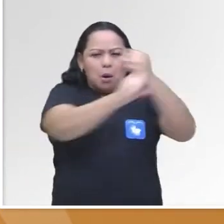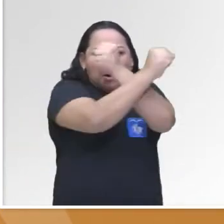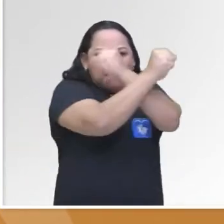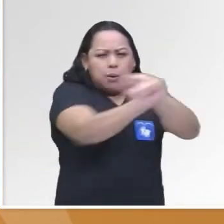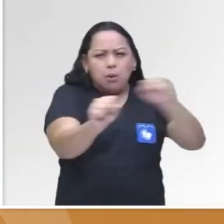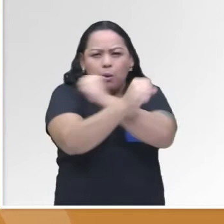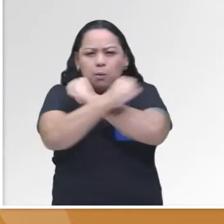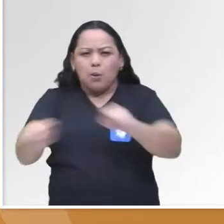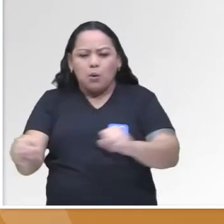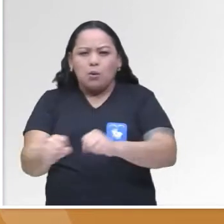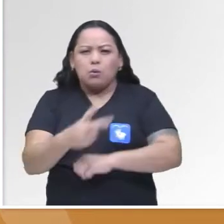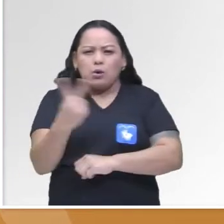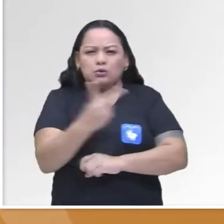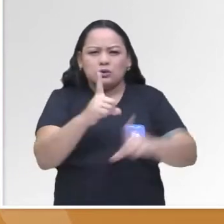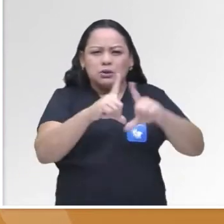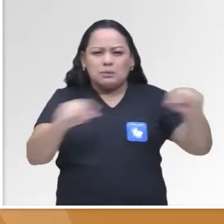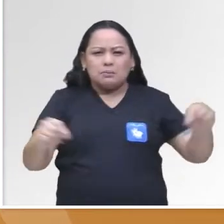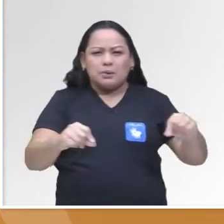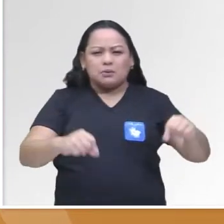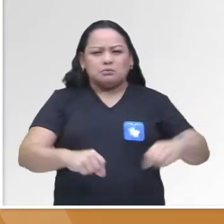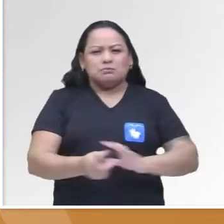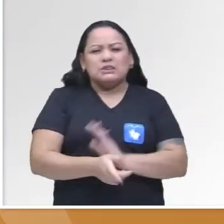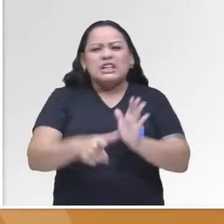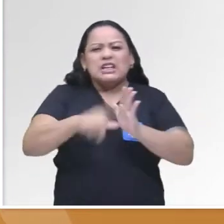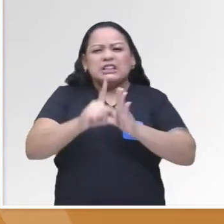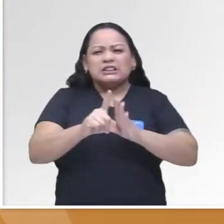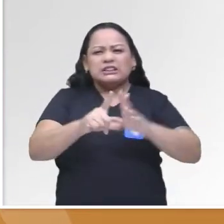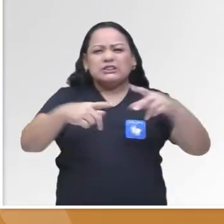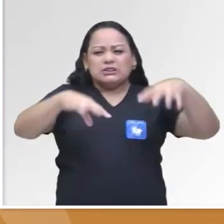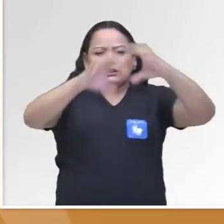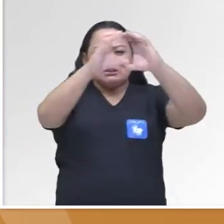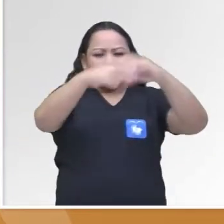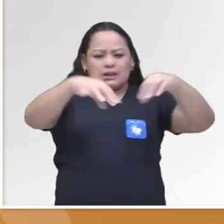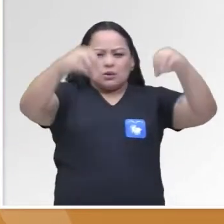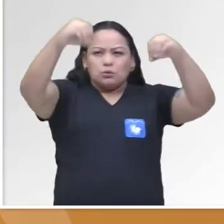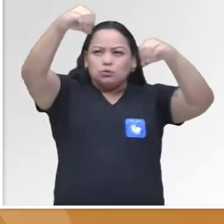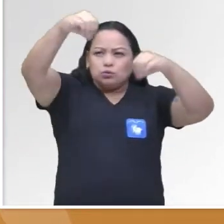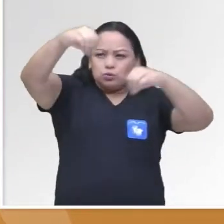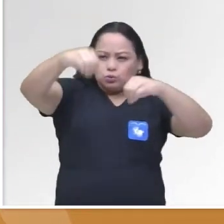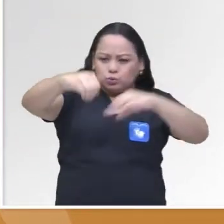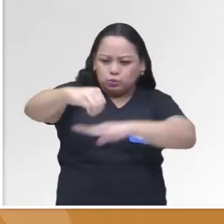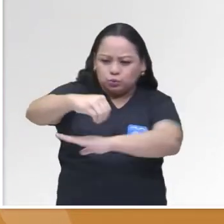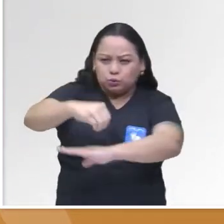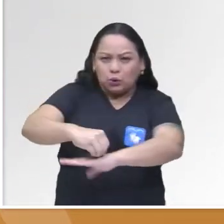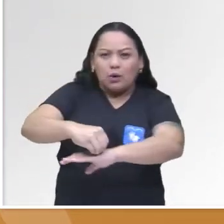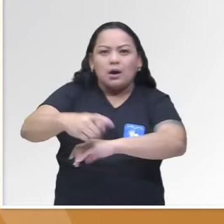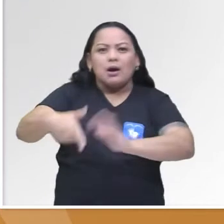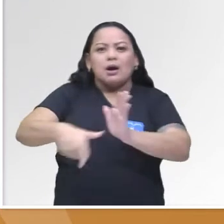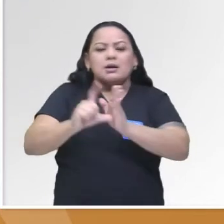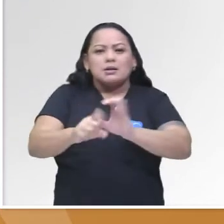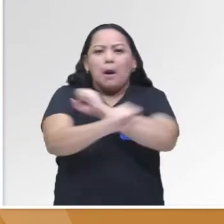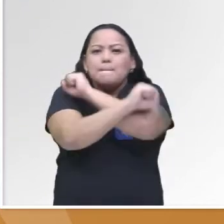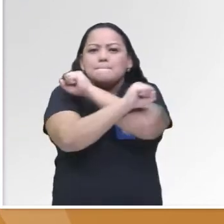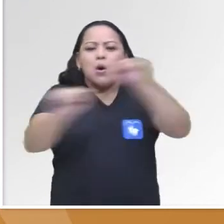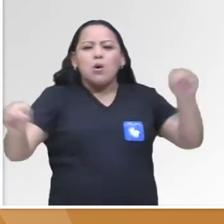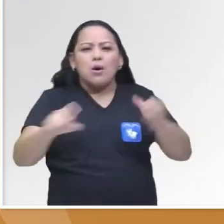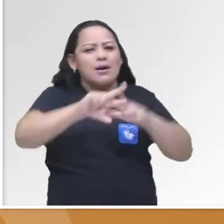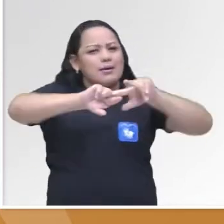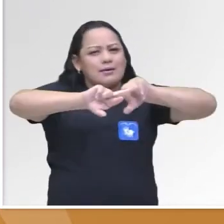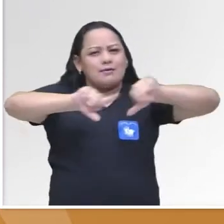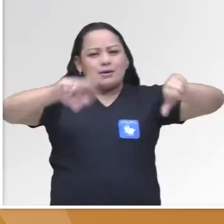sinal, nem chegaram a tocar o solo, explodiram ainda no ar, mas o impacto foi tão grande que muita gente morreu. E quem não